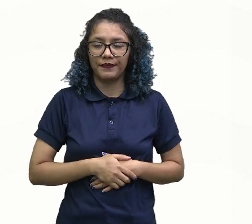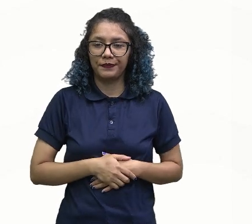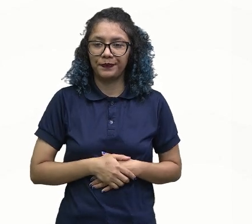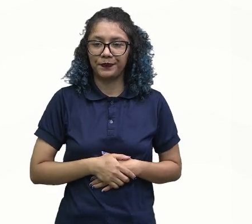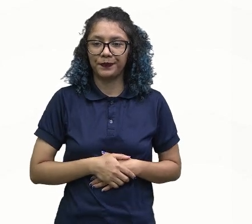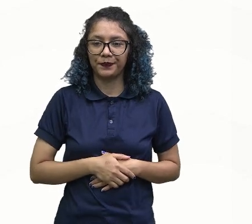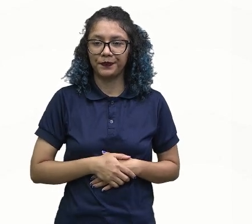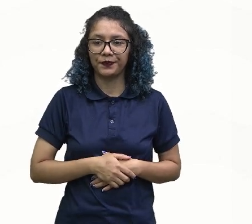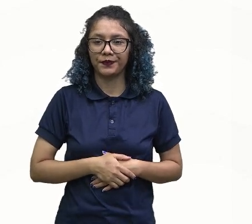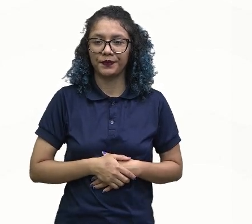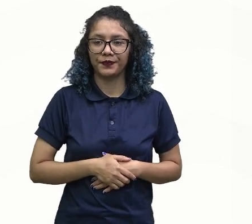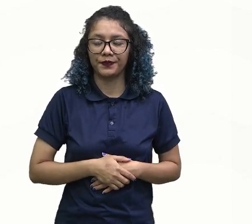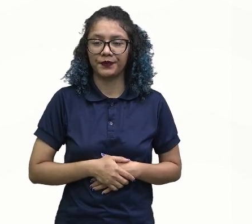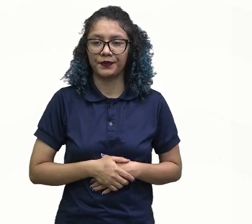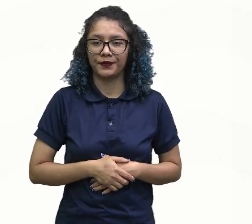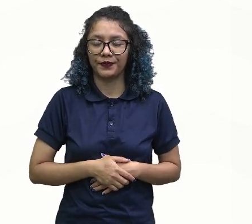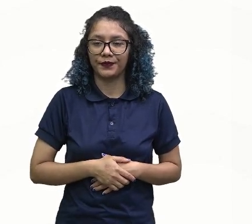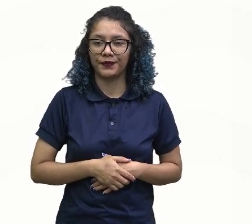Tempo.